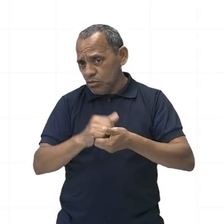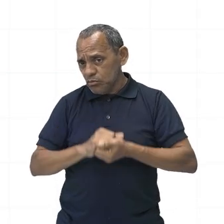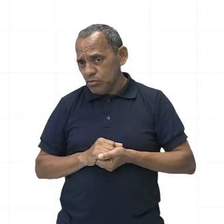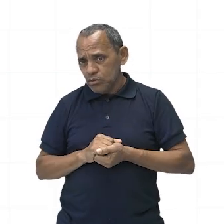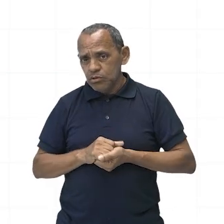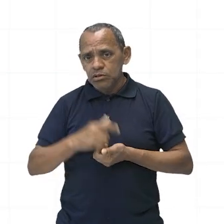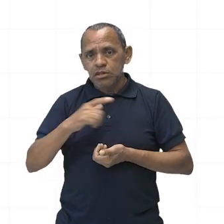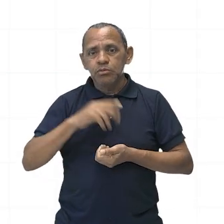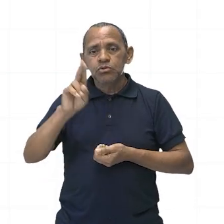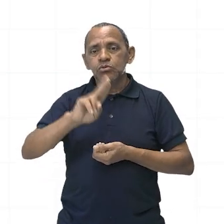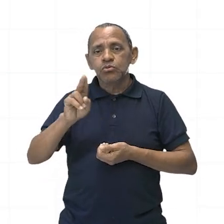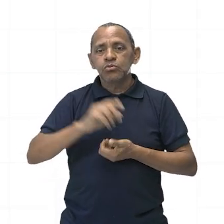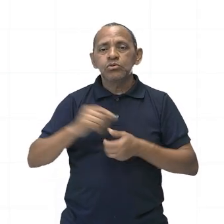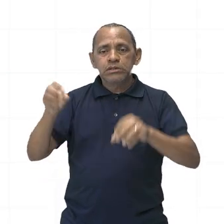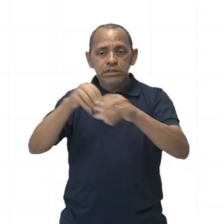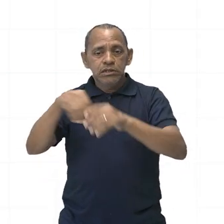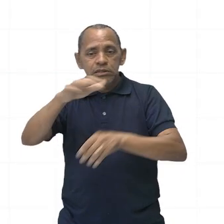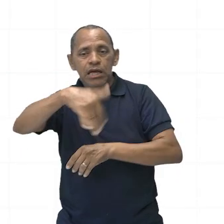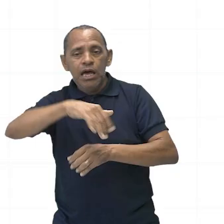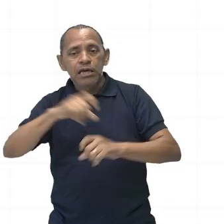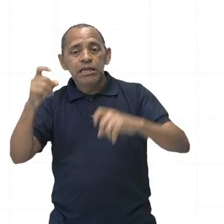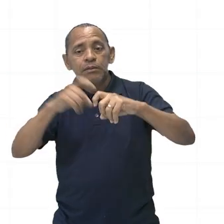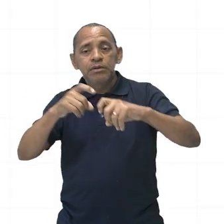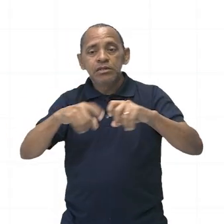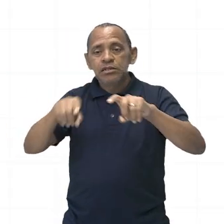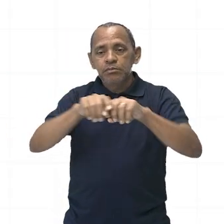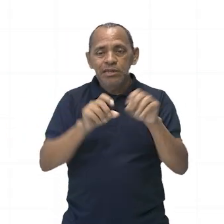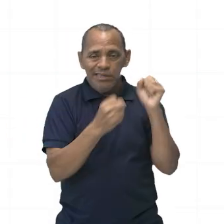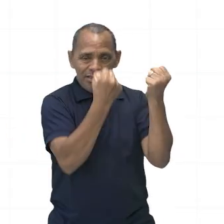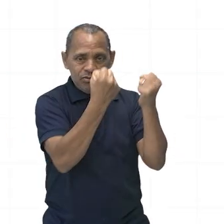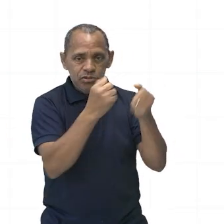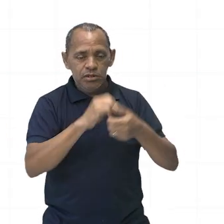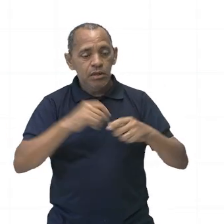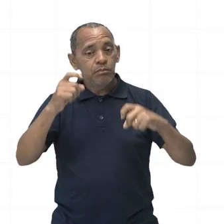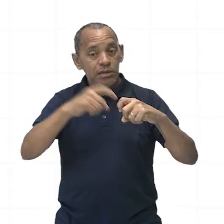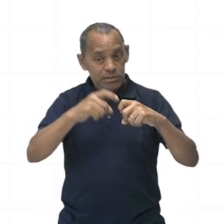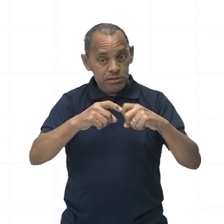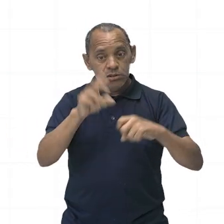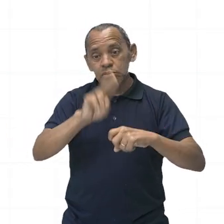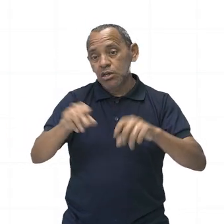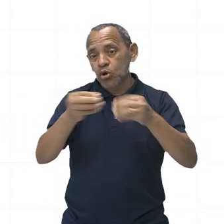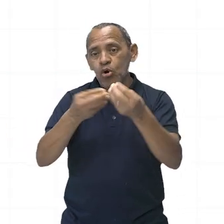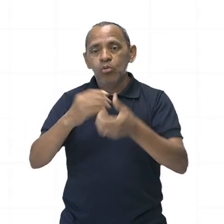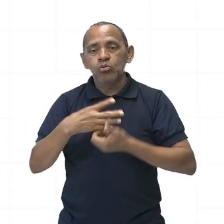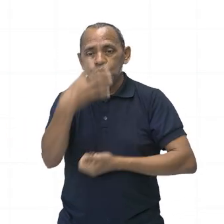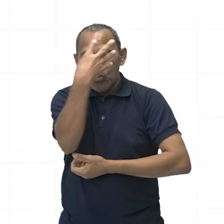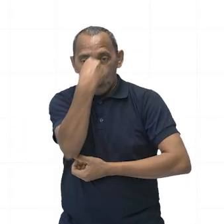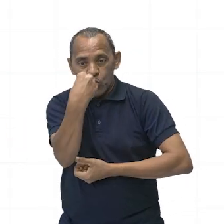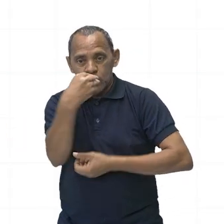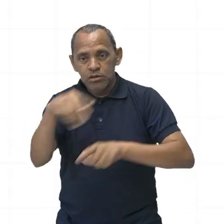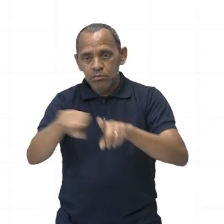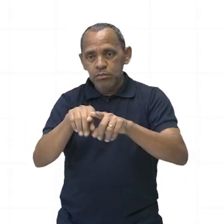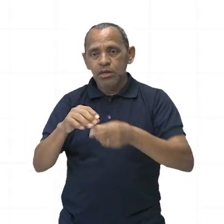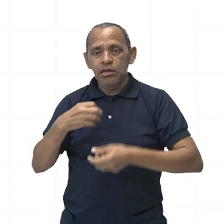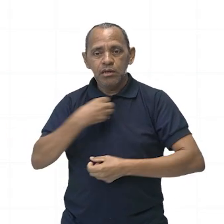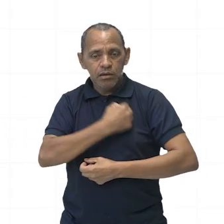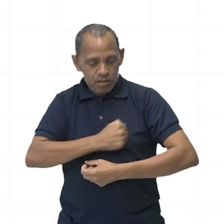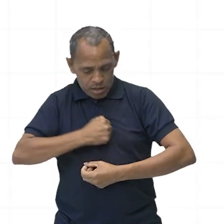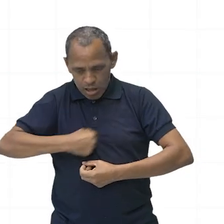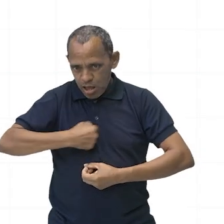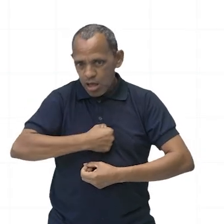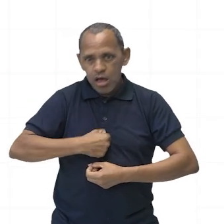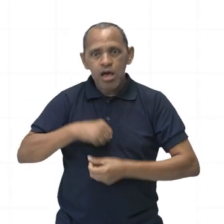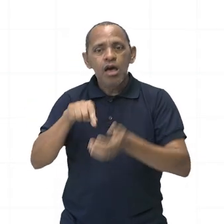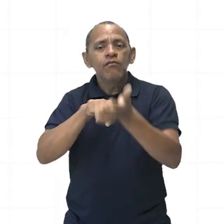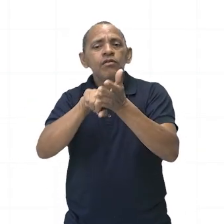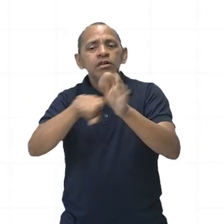Temos aplicação na medicina e na indústria. Na medicina, ele é utilizado na ultrassonografia para a visualização de órgãos